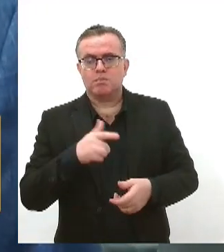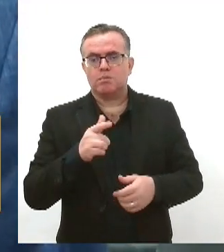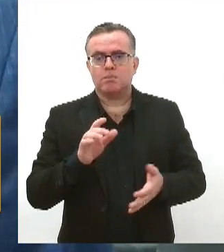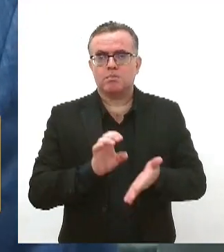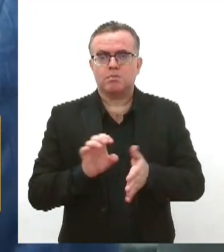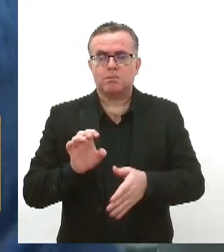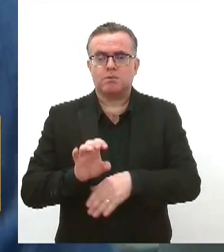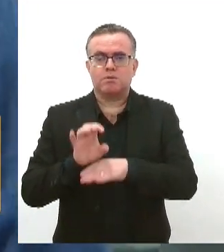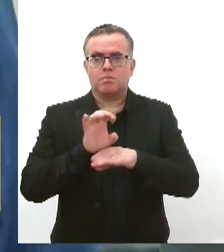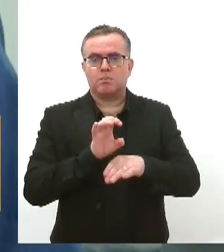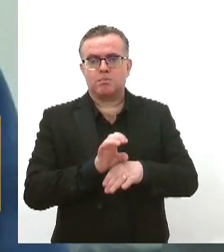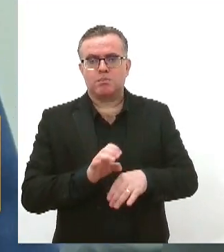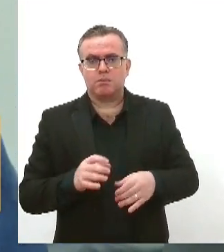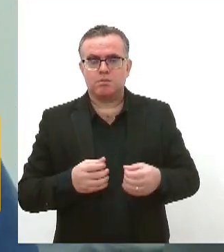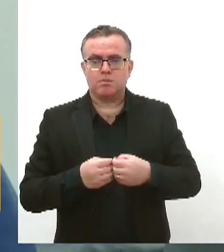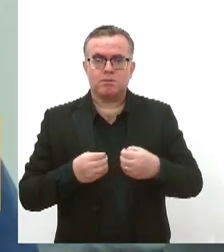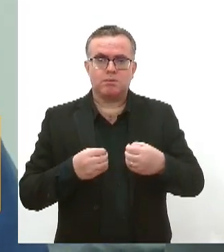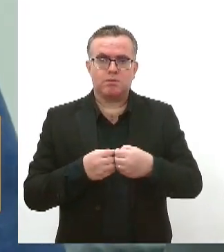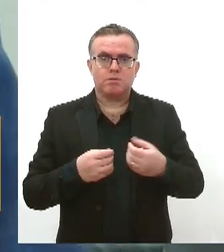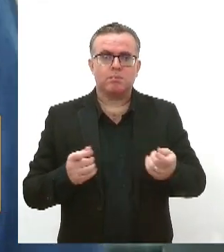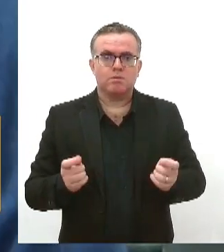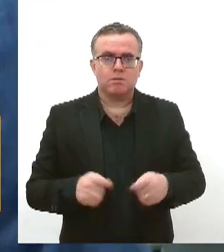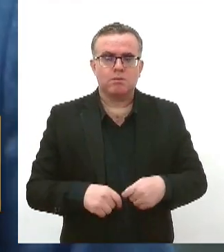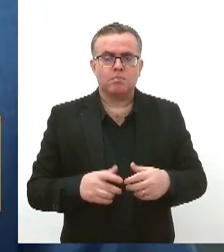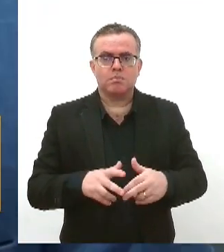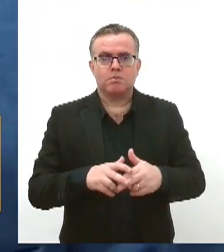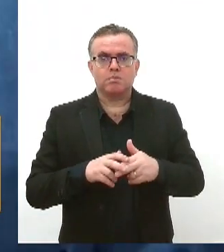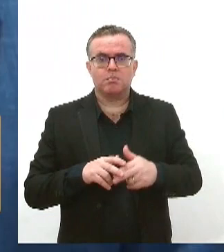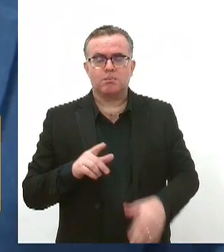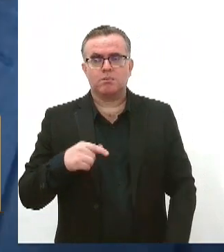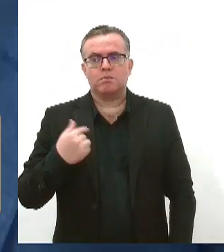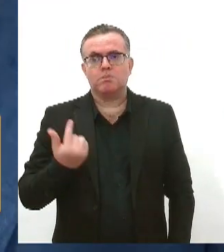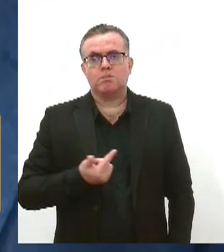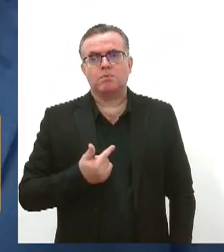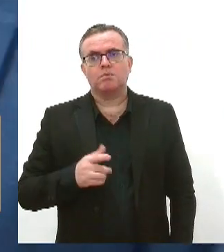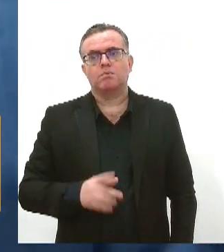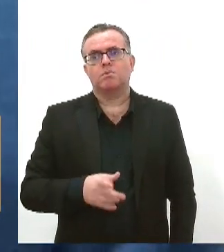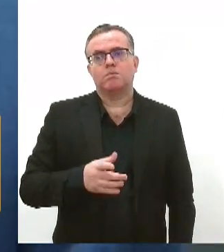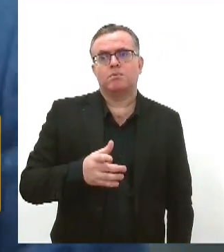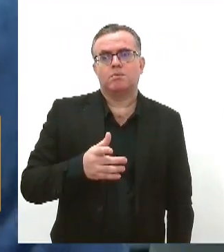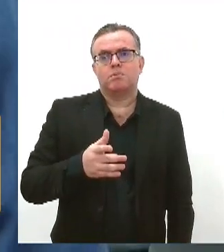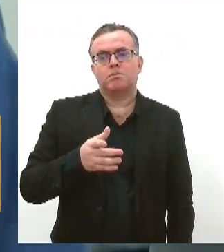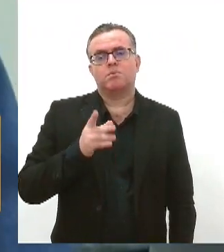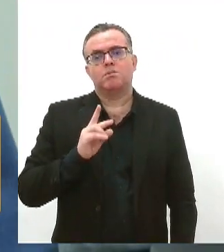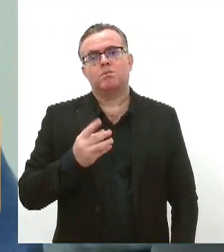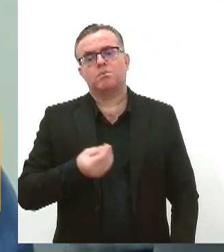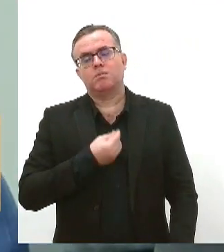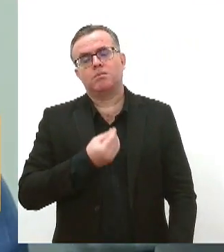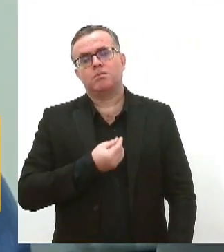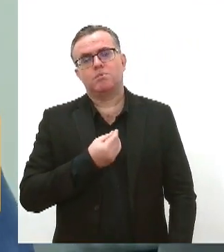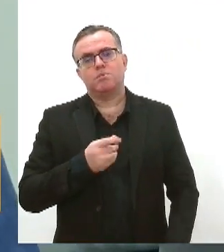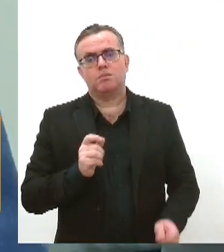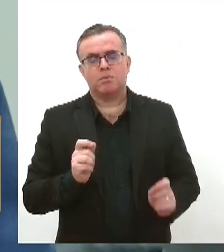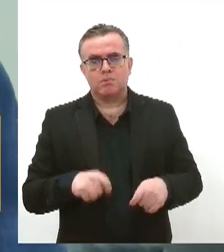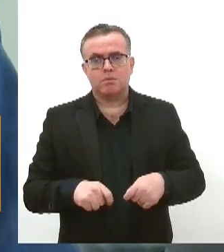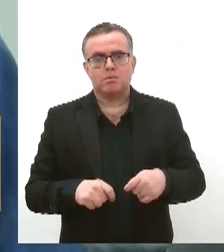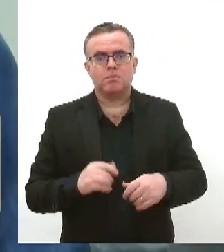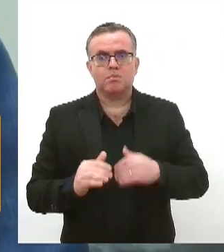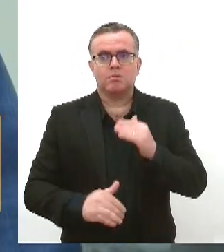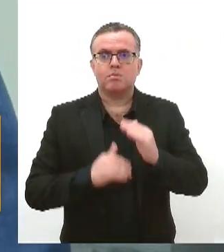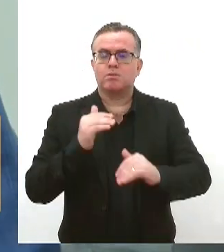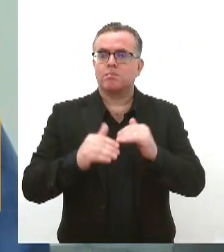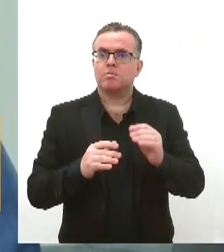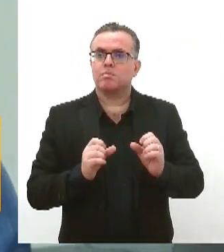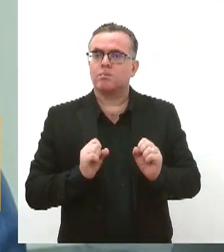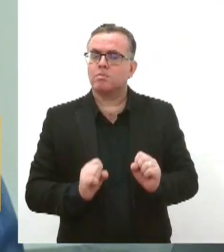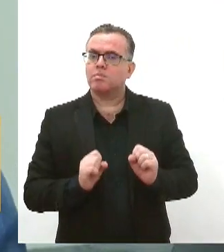estados vizinhos. Então o nosso pleito é que permaneça nos 18% para que a gente continue avançando na nossa